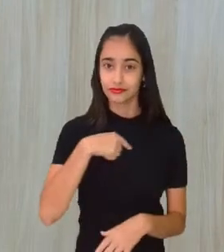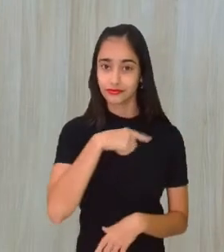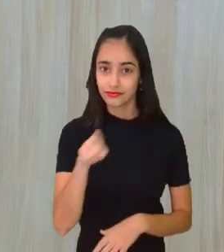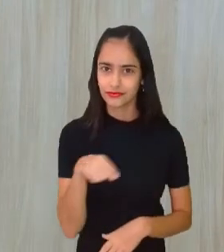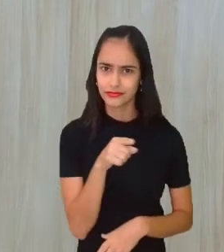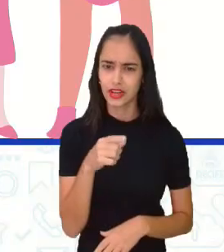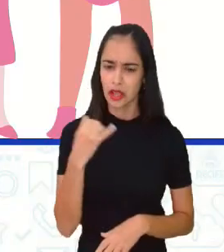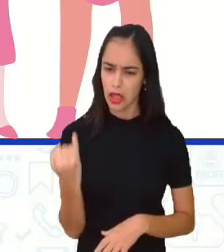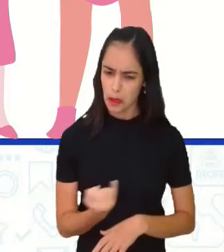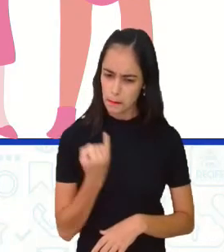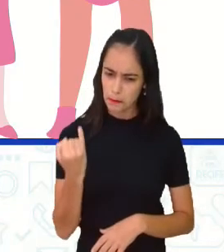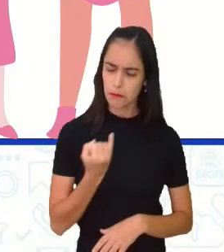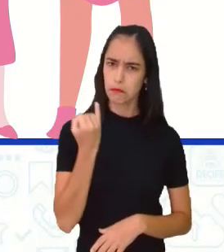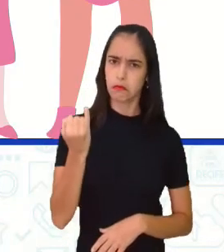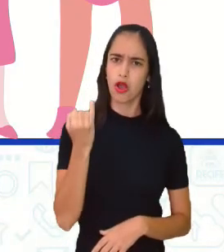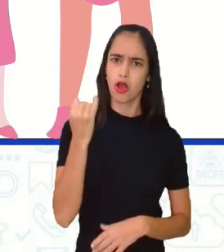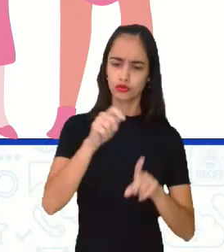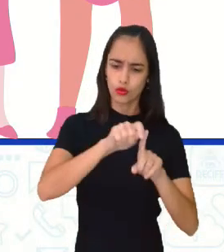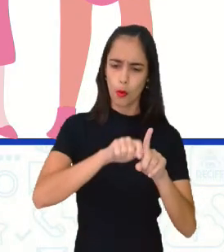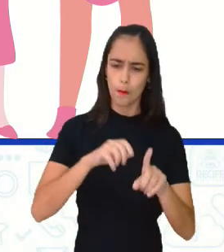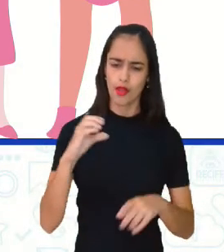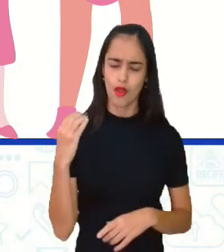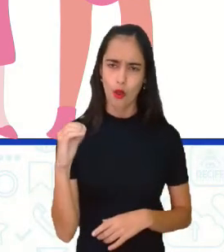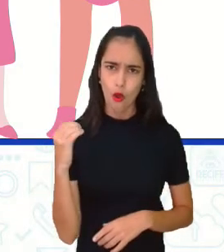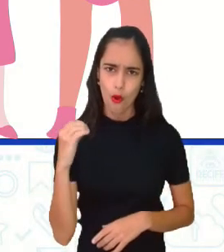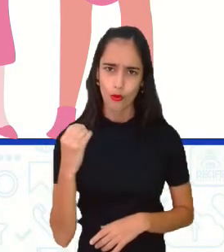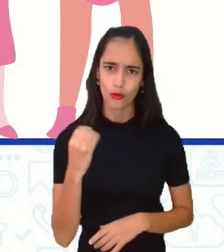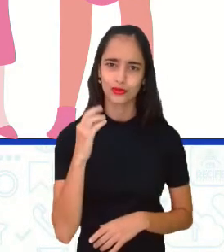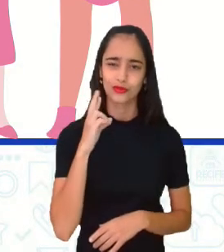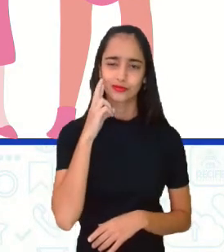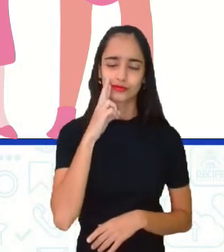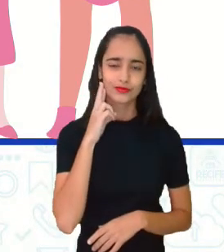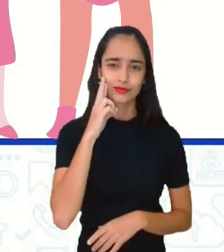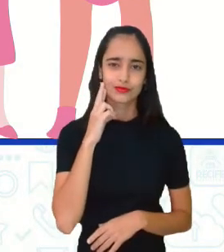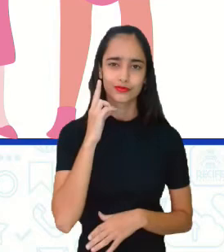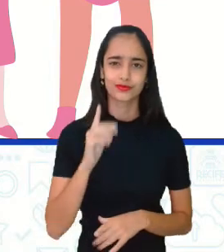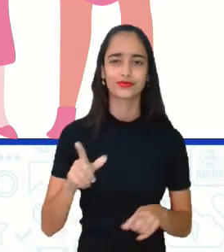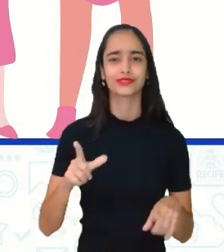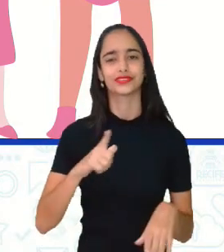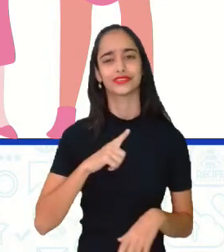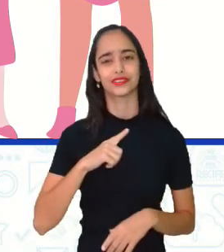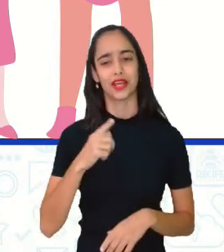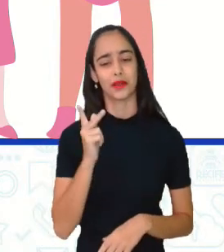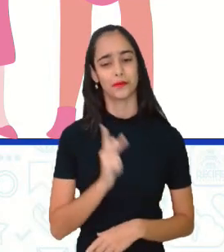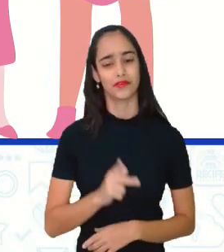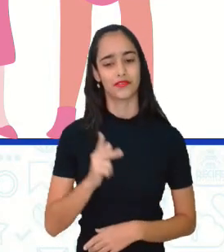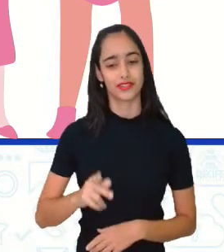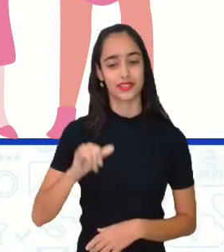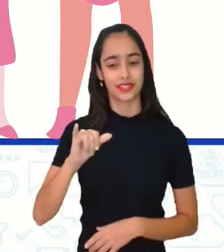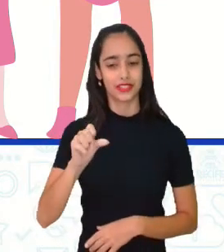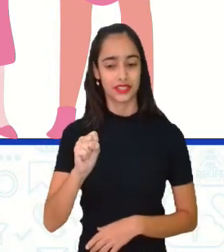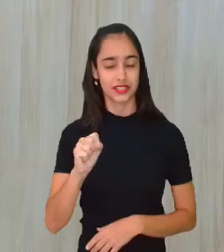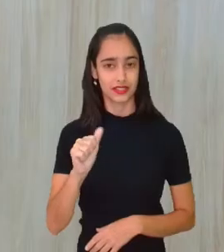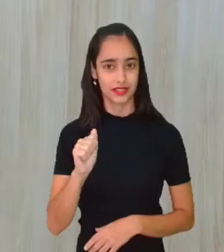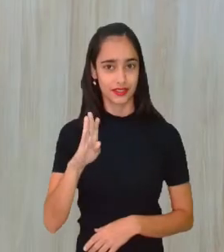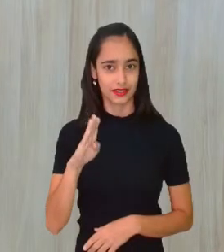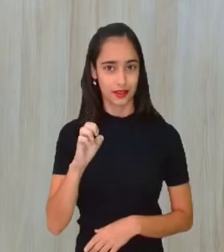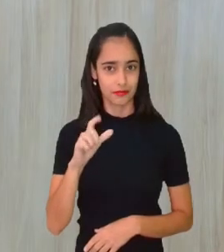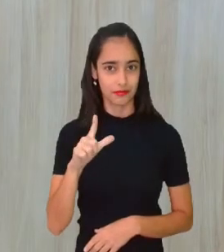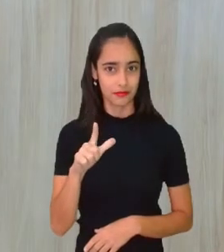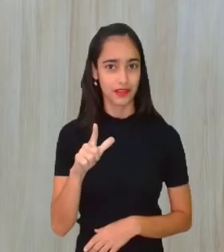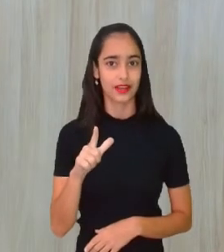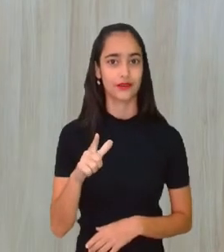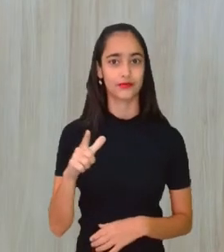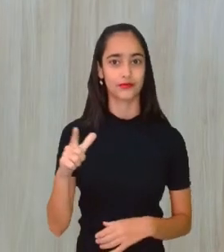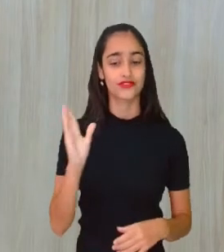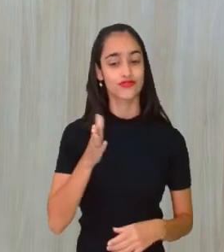a importância do Outubro Rosa. Então, vou trazer aqui a professora Isabel Borges, que está comigo e já está atenta aí, para